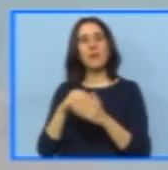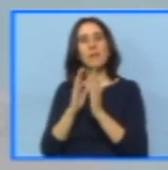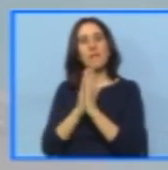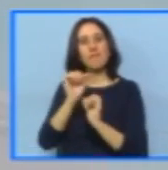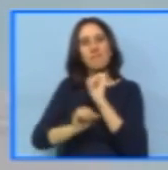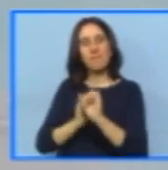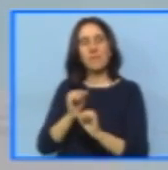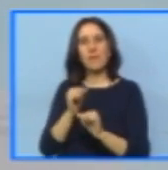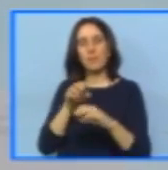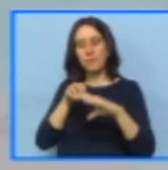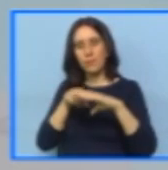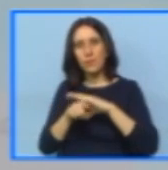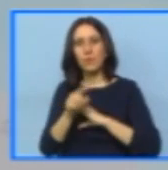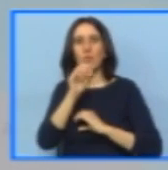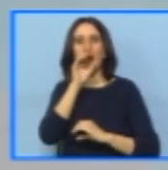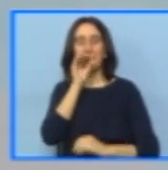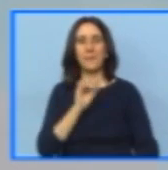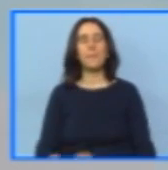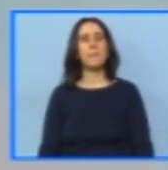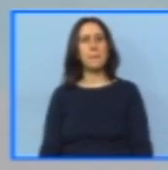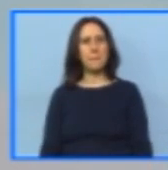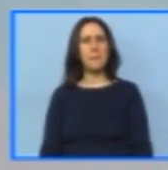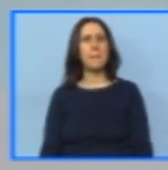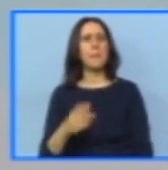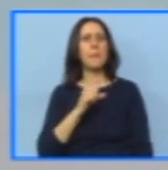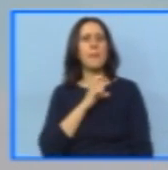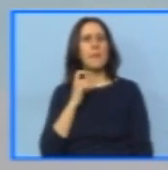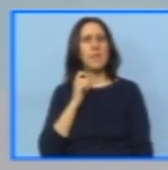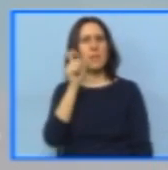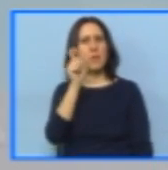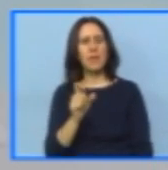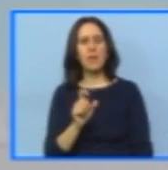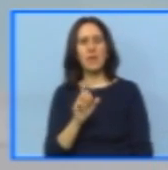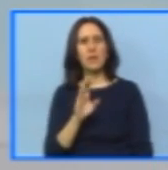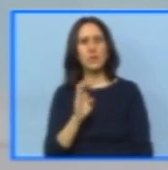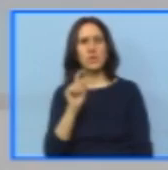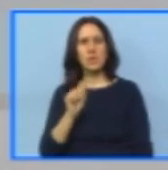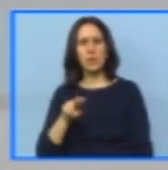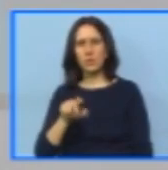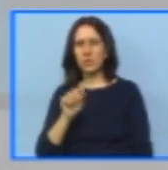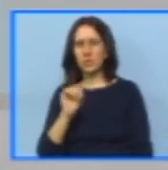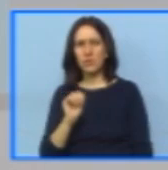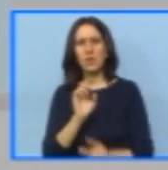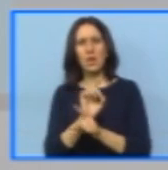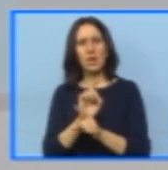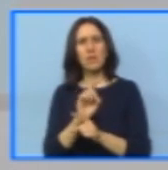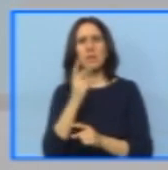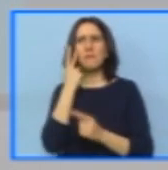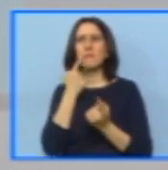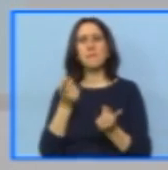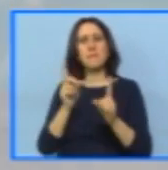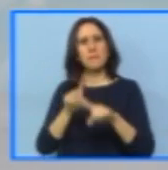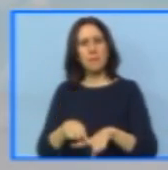Frei José Nunes, estamos projetados pelo aquele grande acontecimento da ressurreição e agora há toda uma energia que